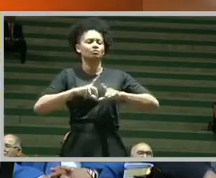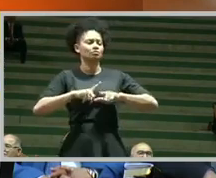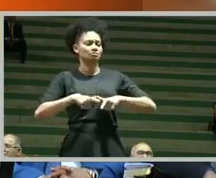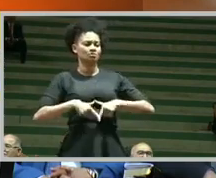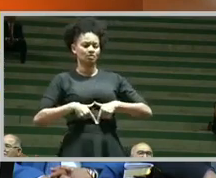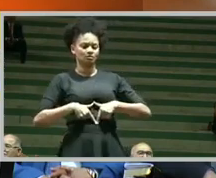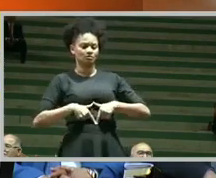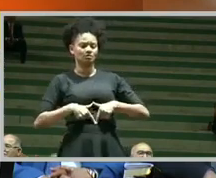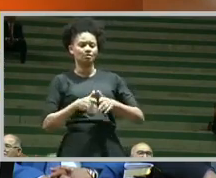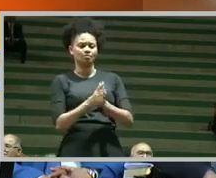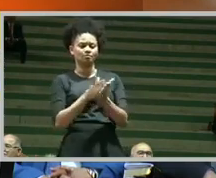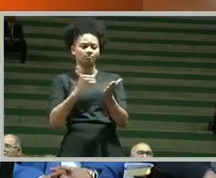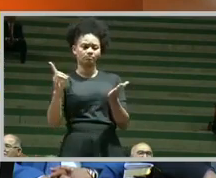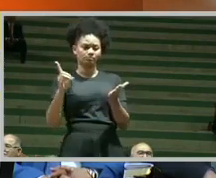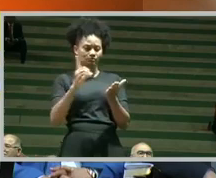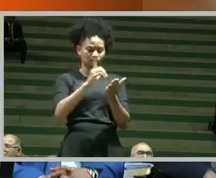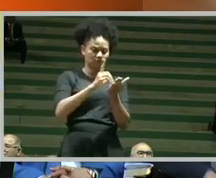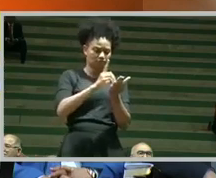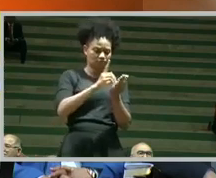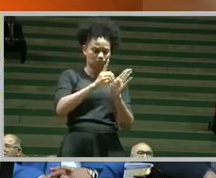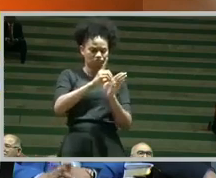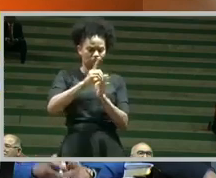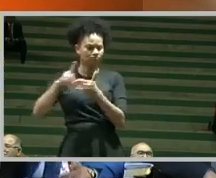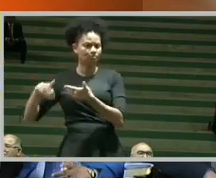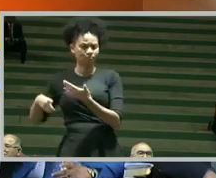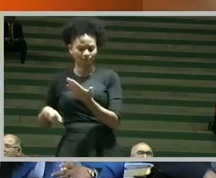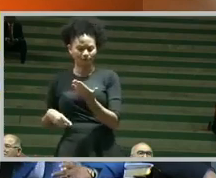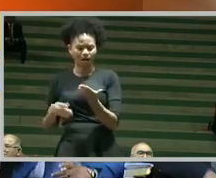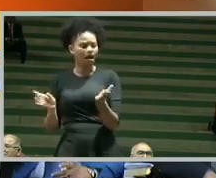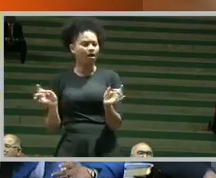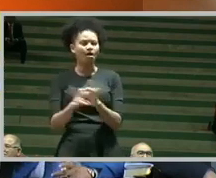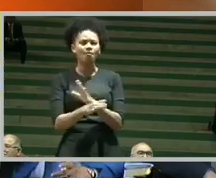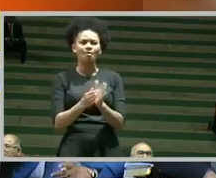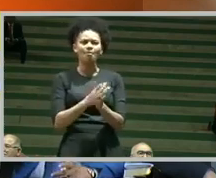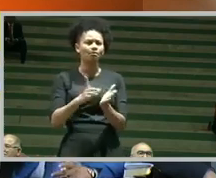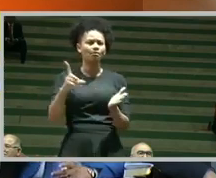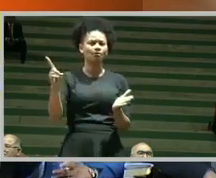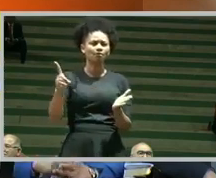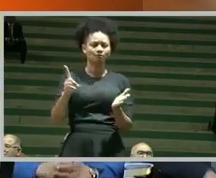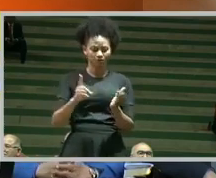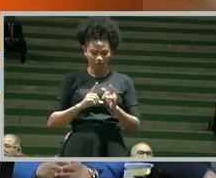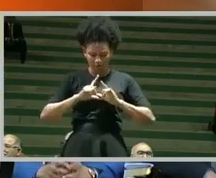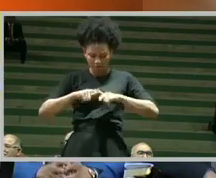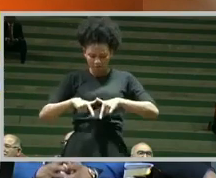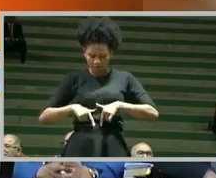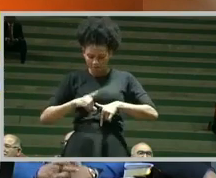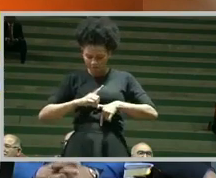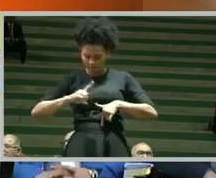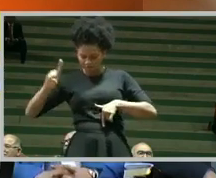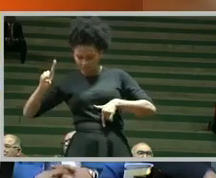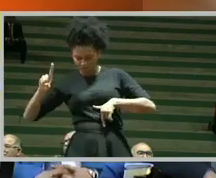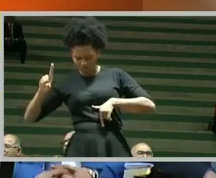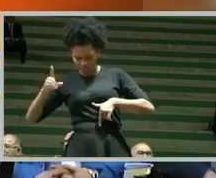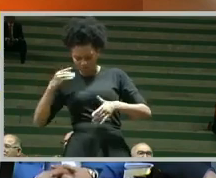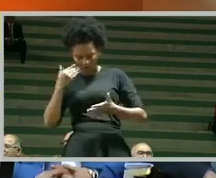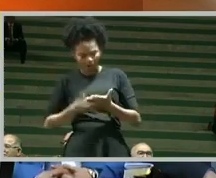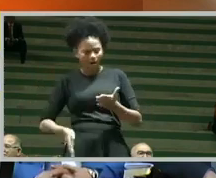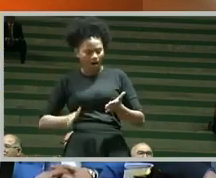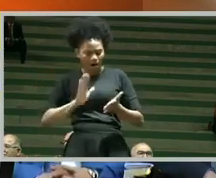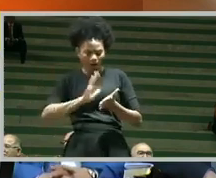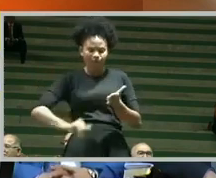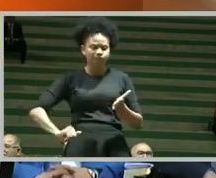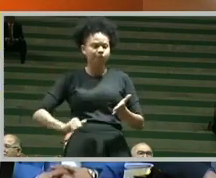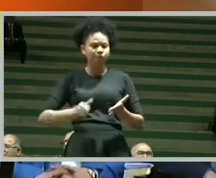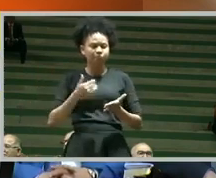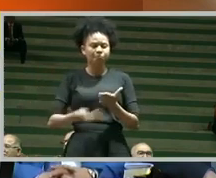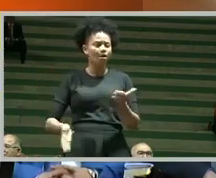Na Bíblia. Tire Deus da Bíblia. Acaba a Bíblia. Tire Deus de Israel. acaba Israel.